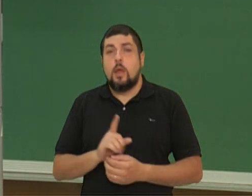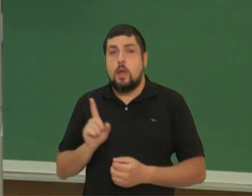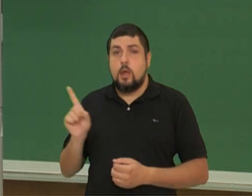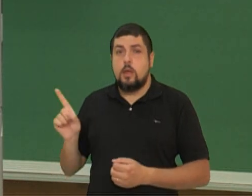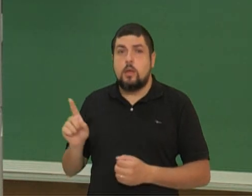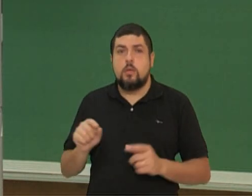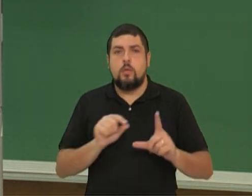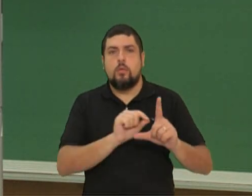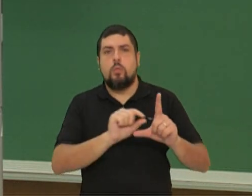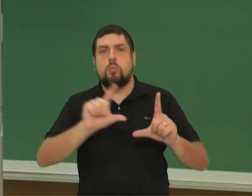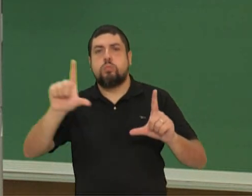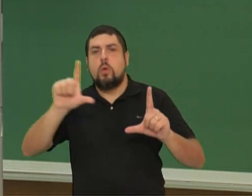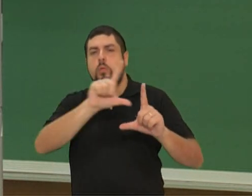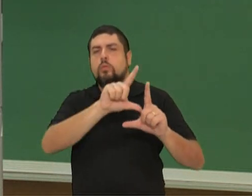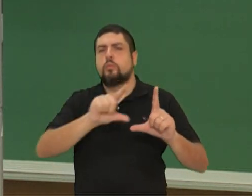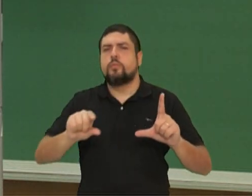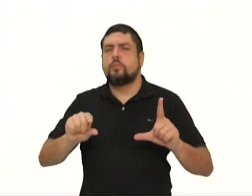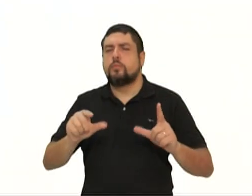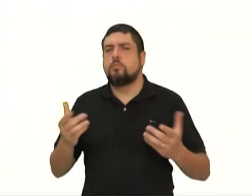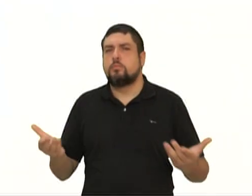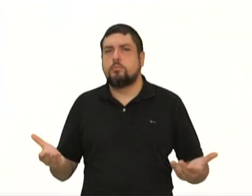crescente ou decrescente? Responde aí.